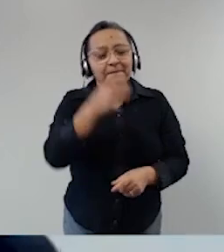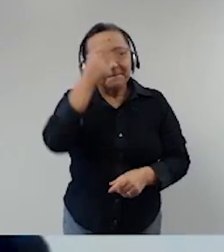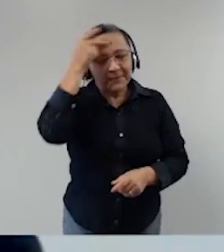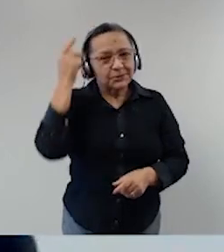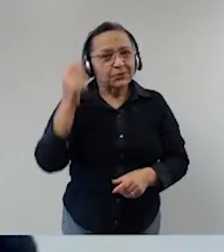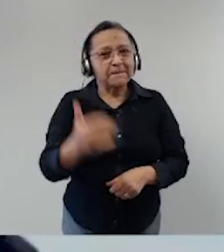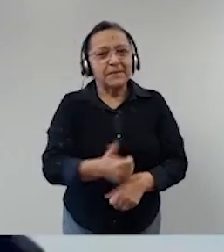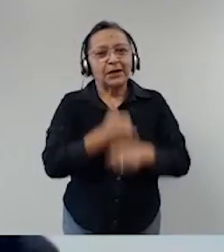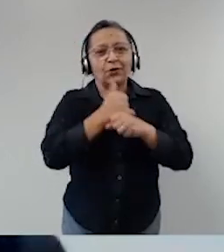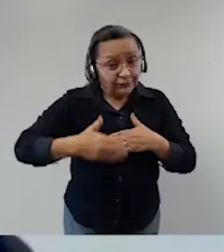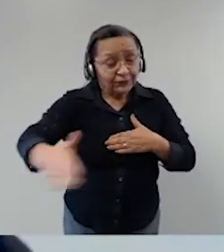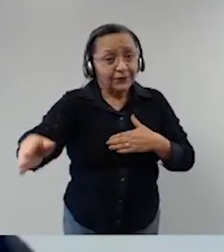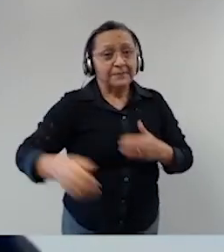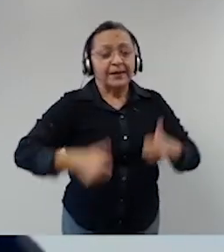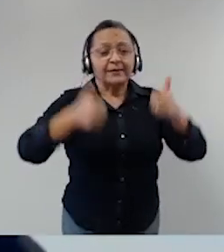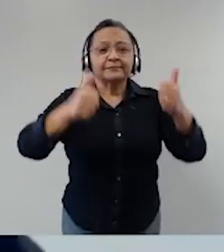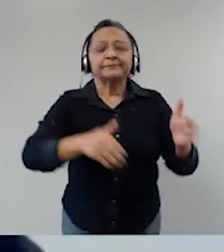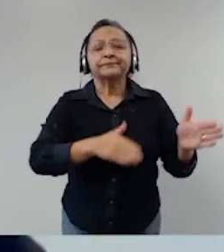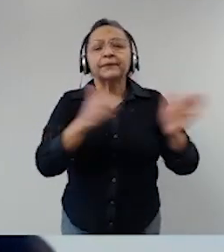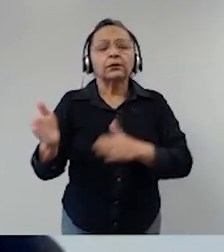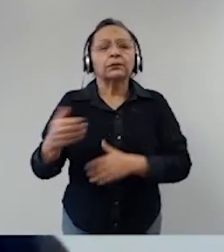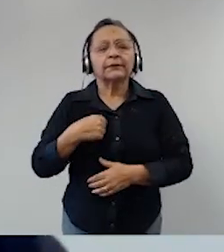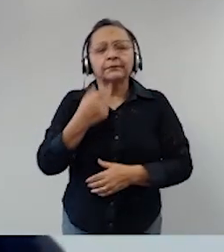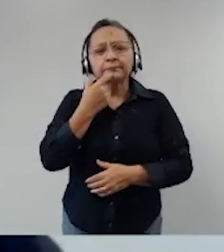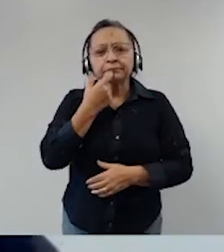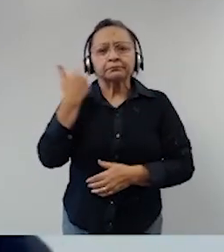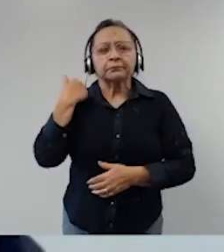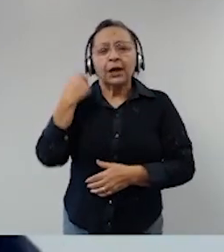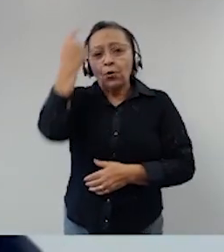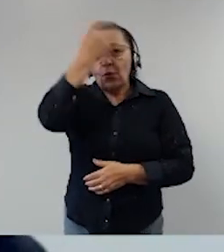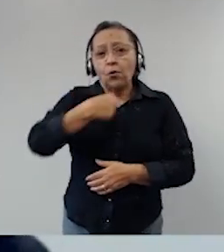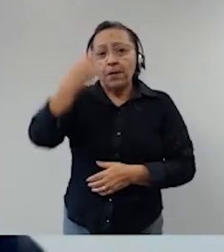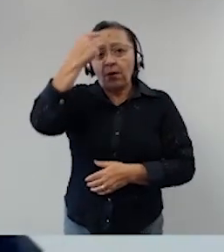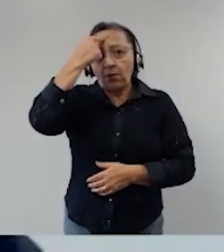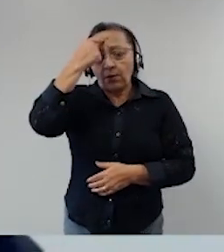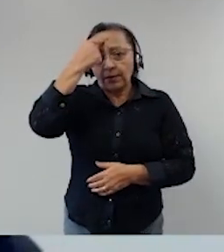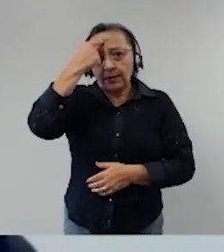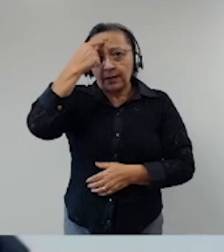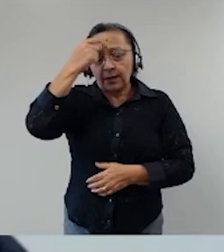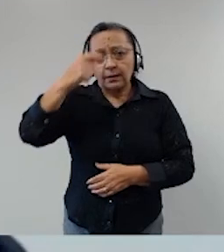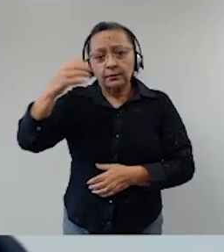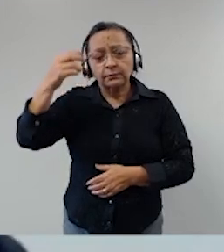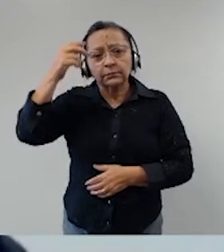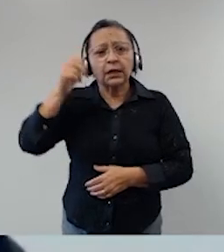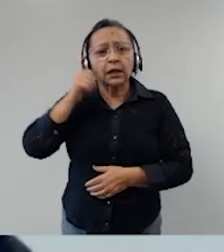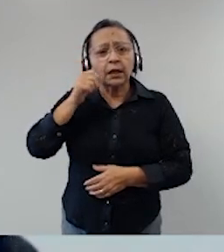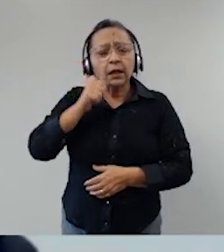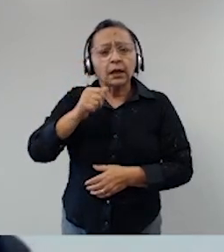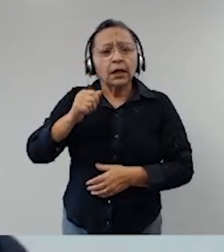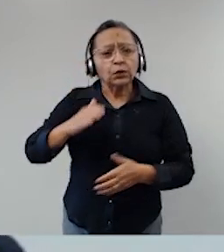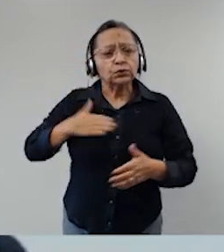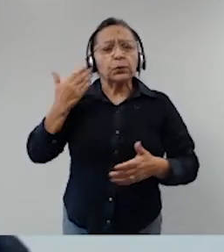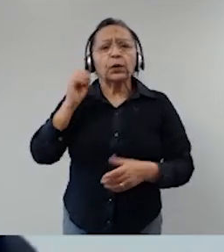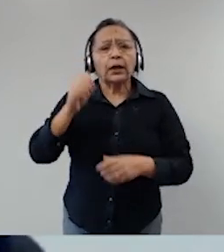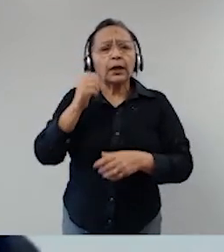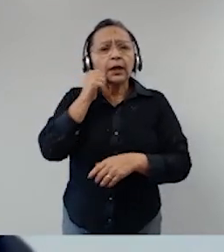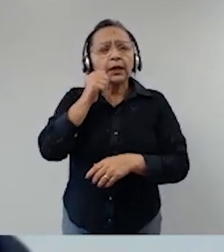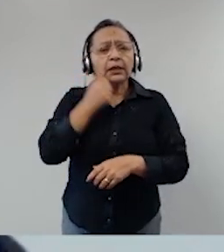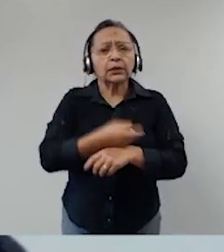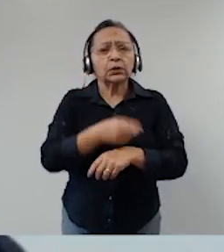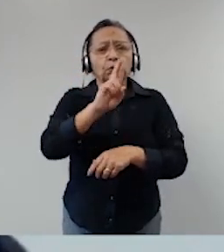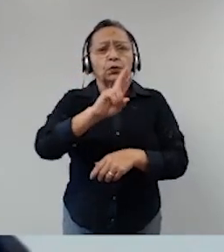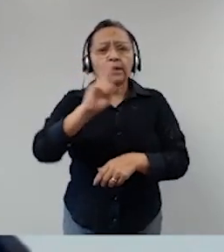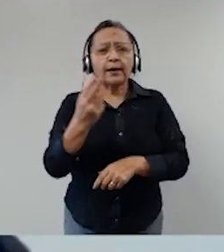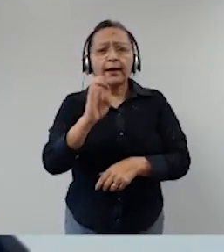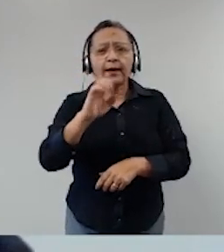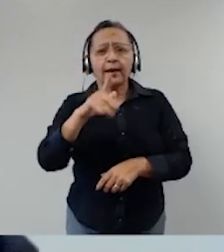indicada. Entretanto, que há uma hora atrás eu fui surpreendido com uma ligação da doutora Helena, me esclarecendo, consternada,